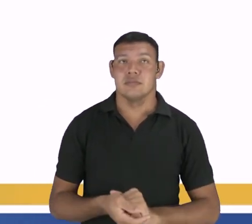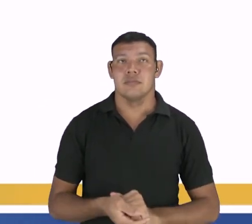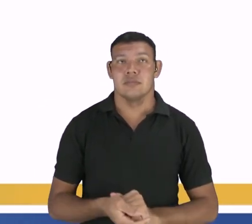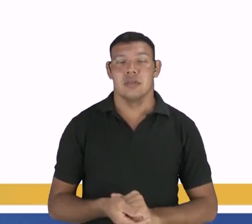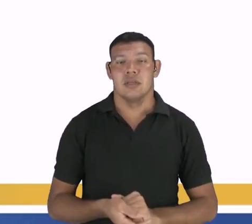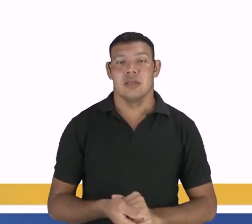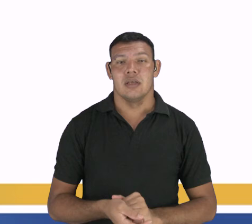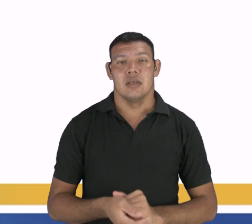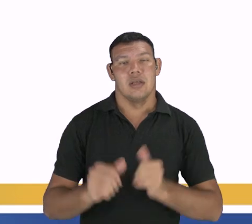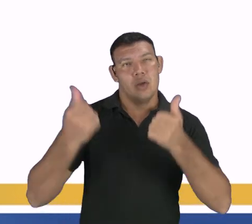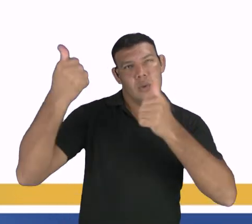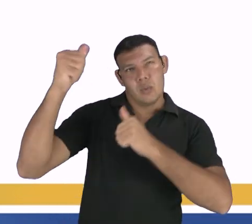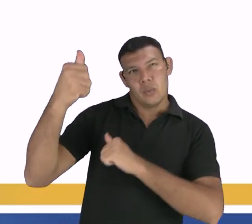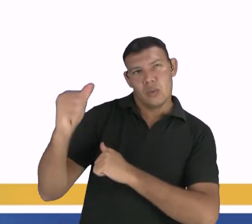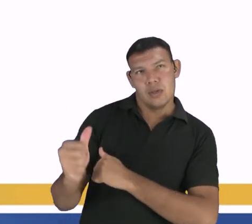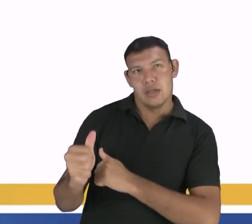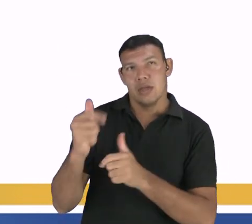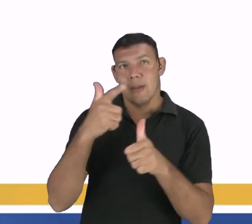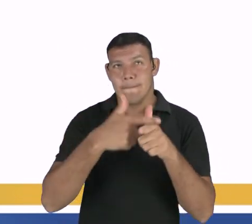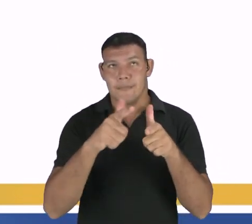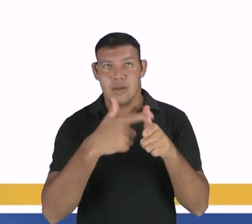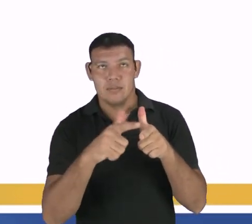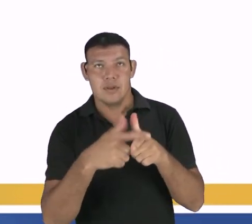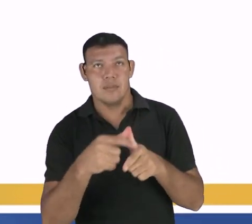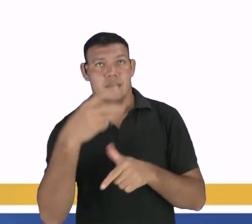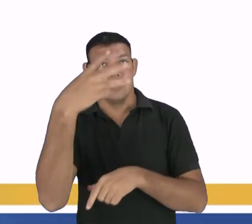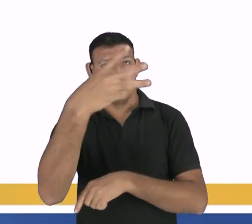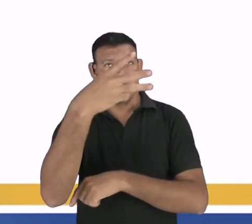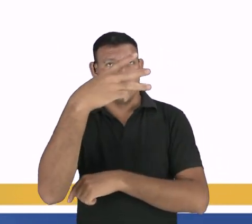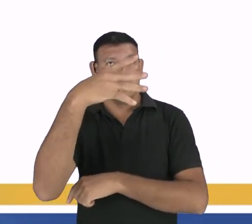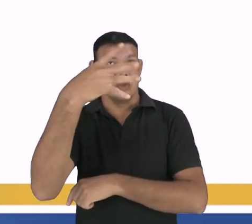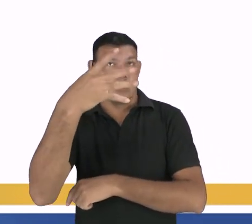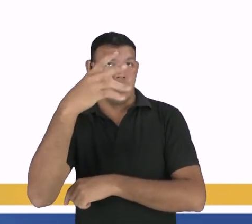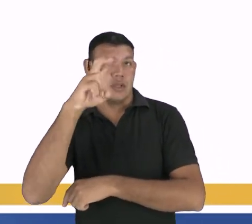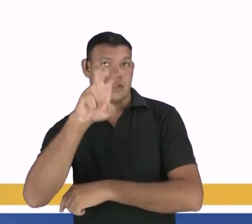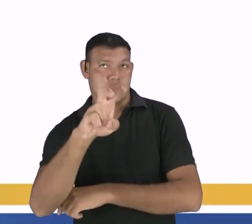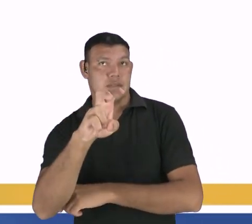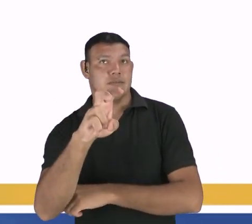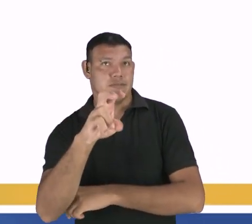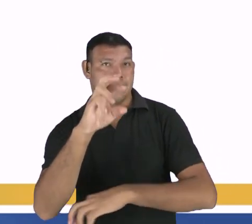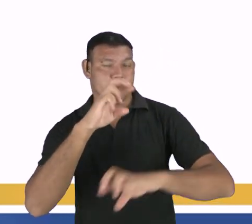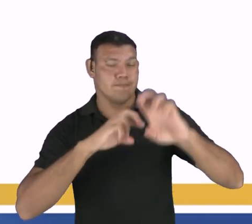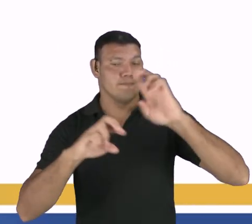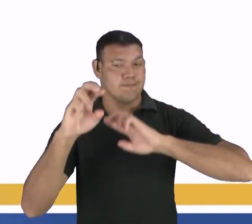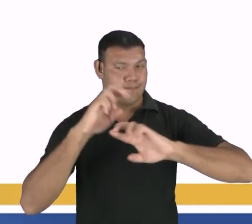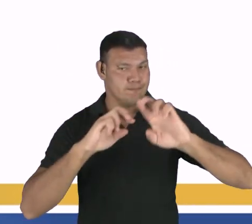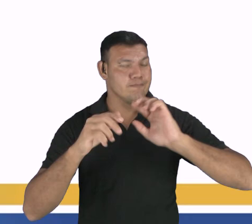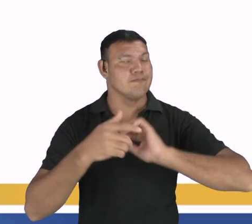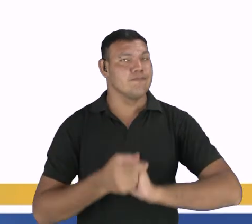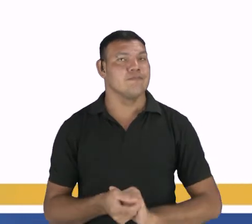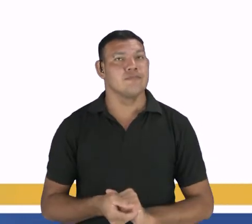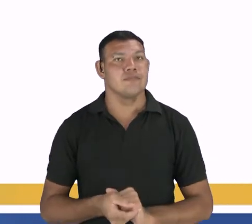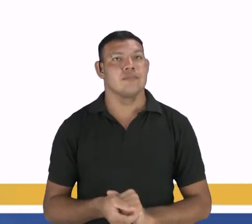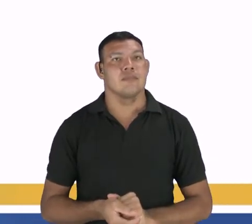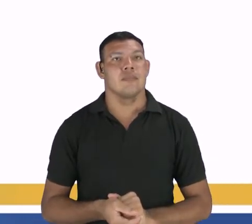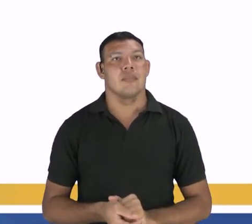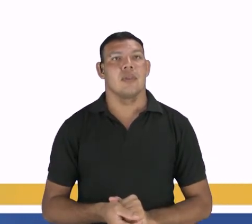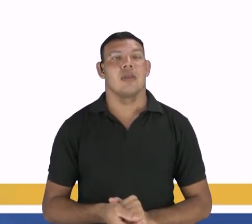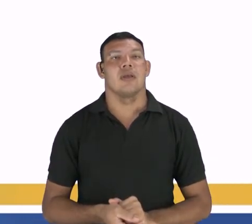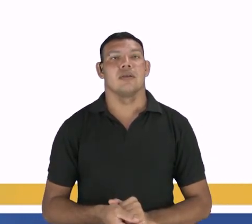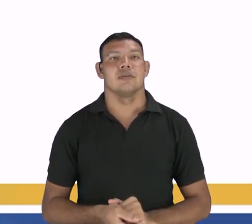número 3, 4 e 5 e concluir algumas coisas, né? Então, observe aí que nós tivemos uma soma entre dois